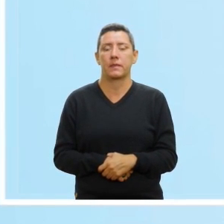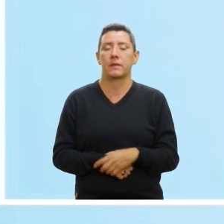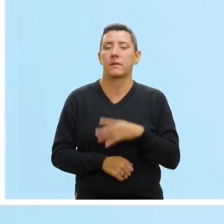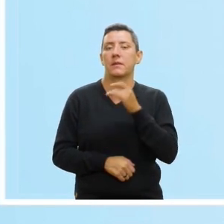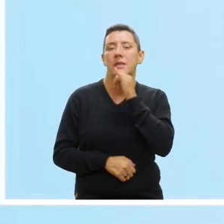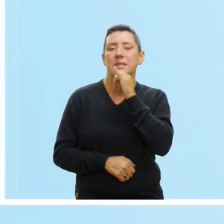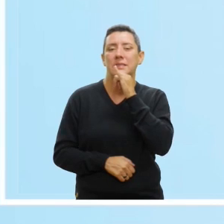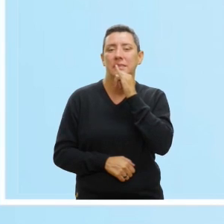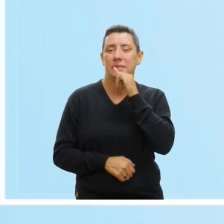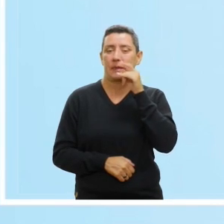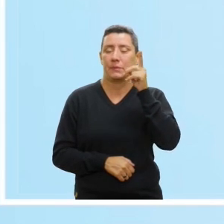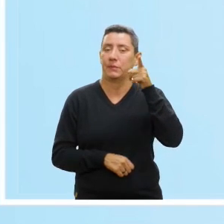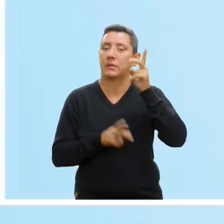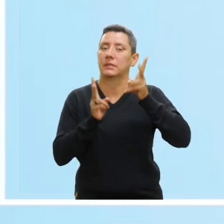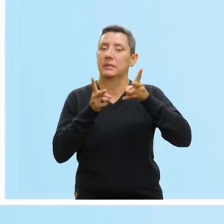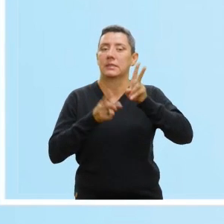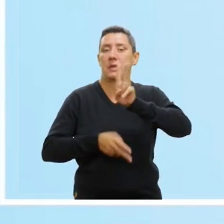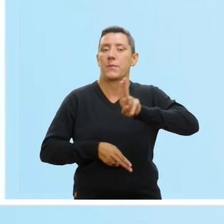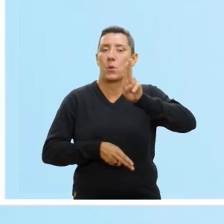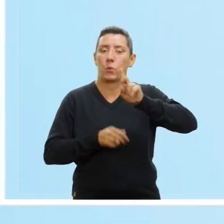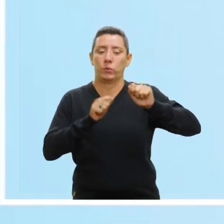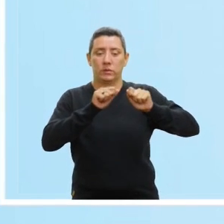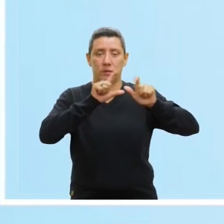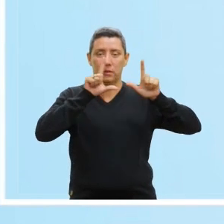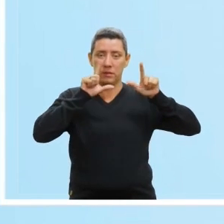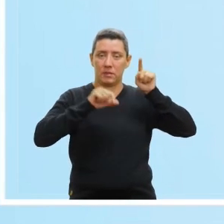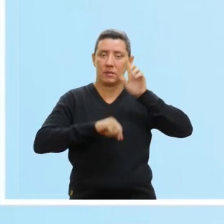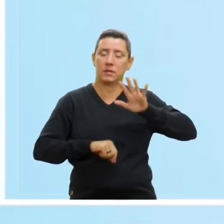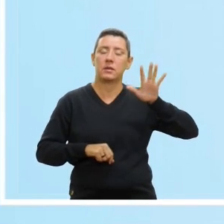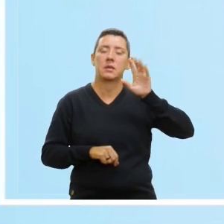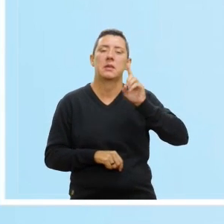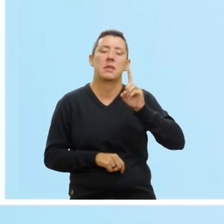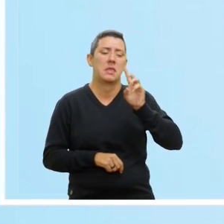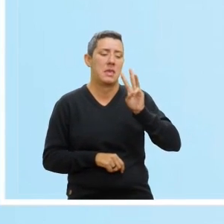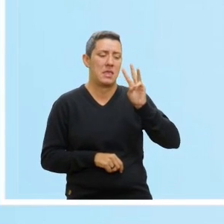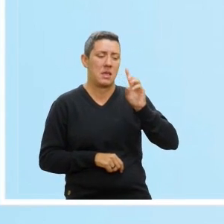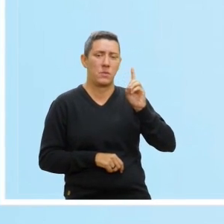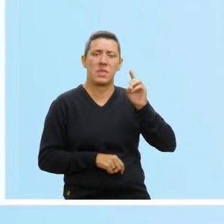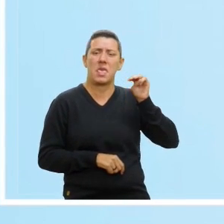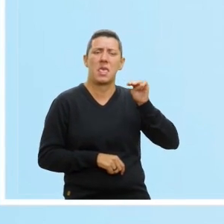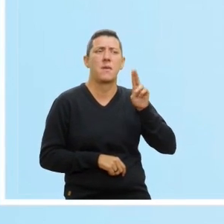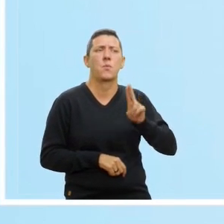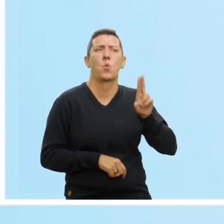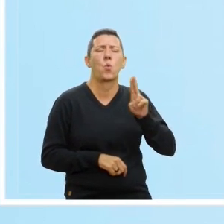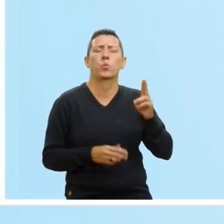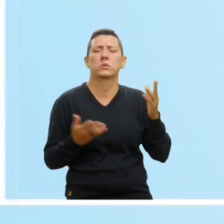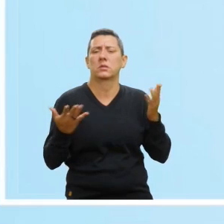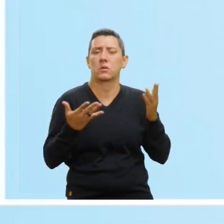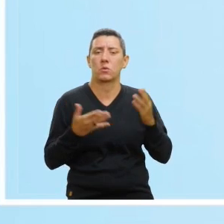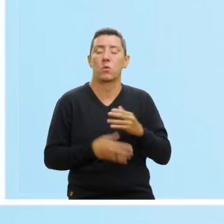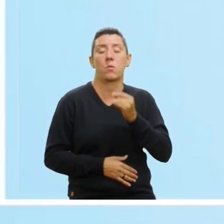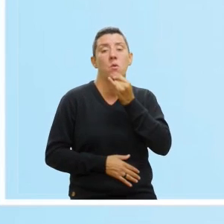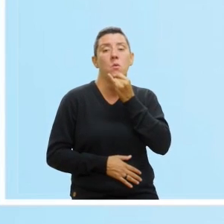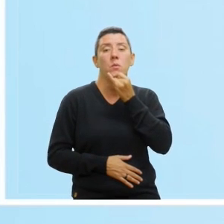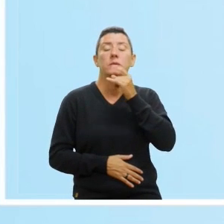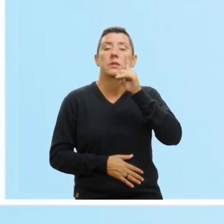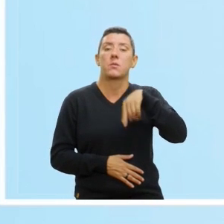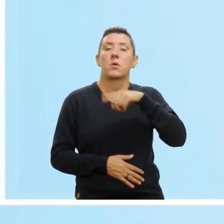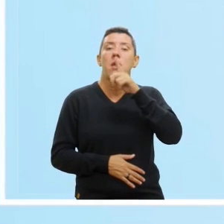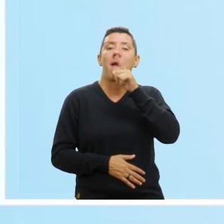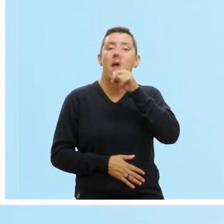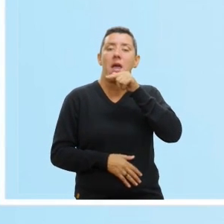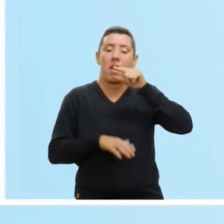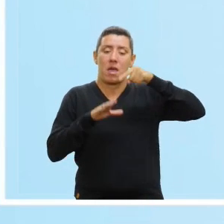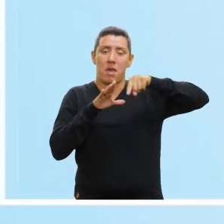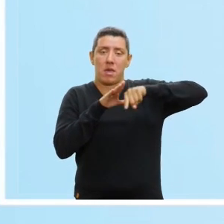mostrar quando alguém pergunta sobre DWDM, né, o uso do DWDM, cabos submarinos. Tá? Então,